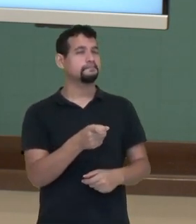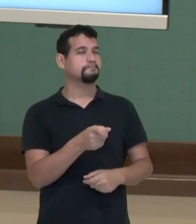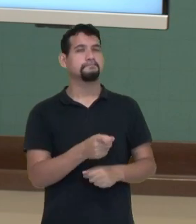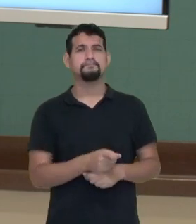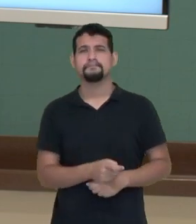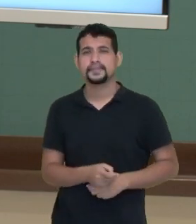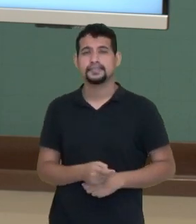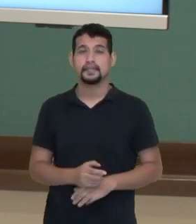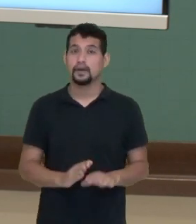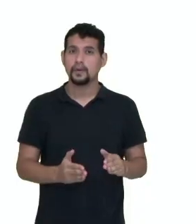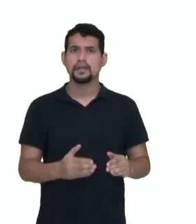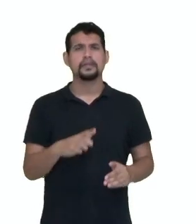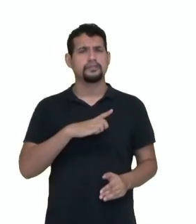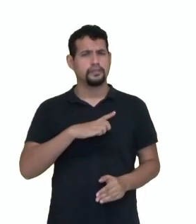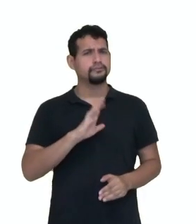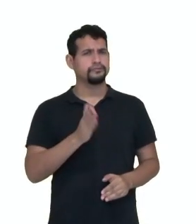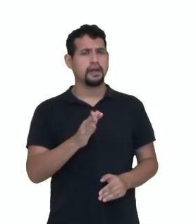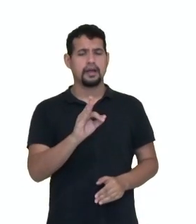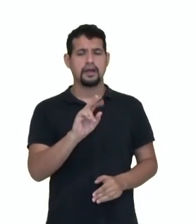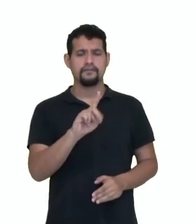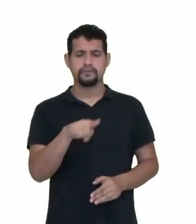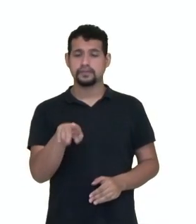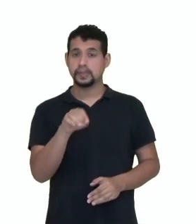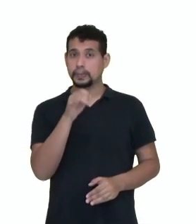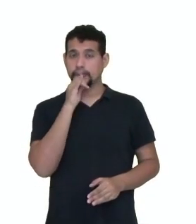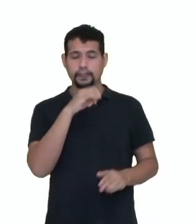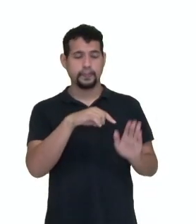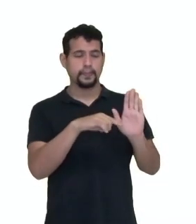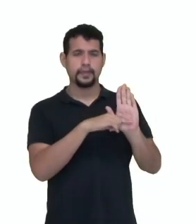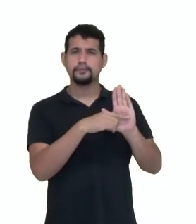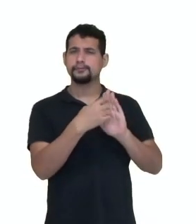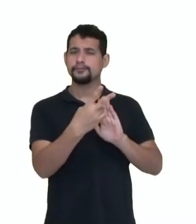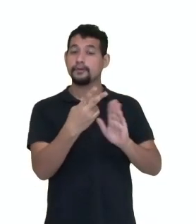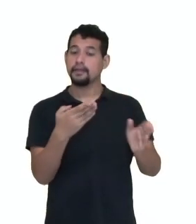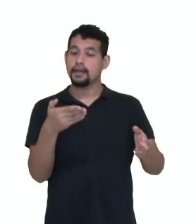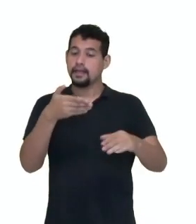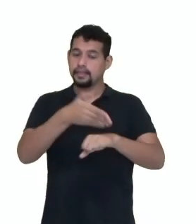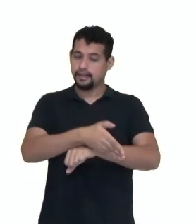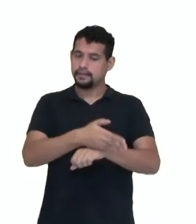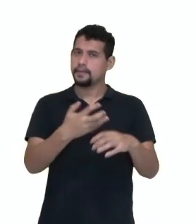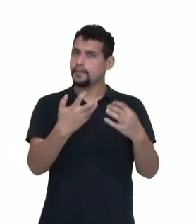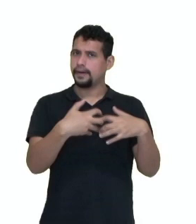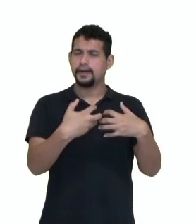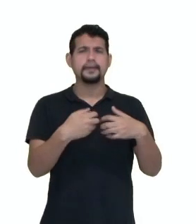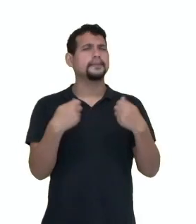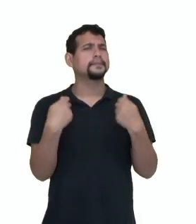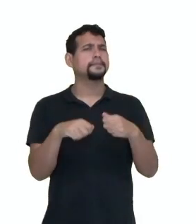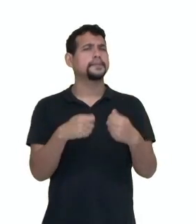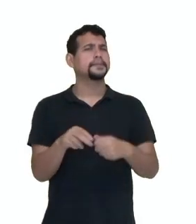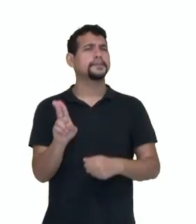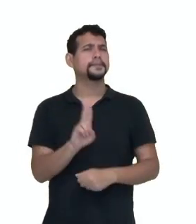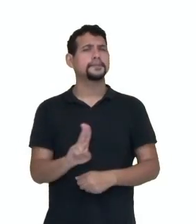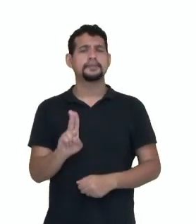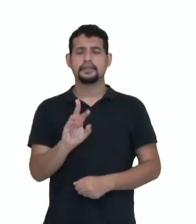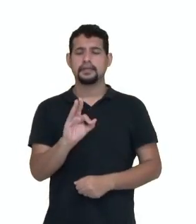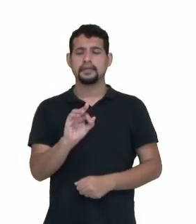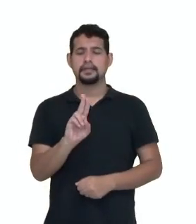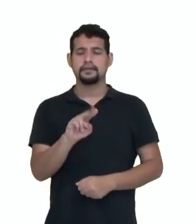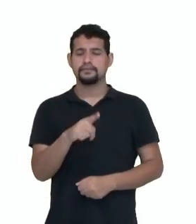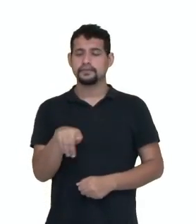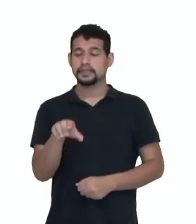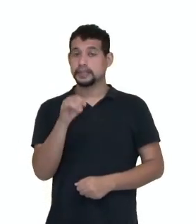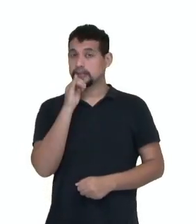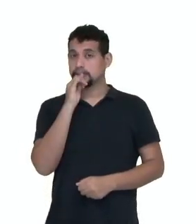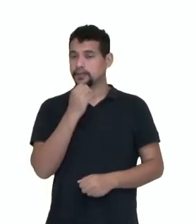Então, vamos lá. Eu tenho a função. Se o menos 2 está entrando na máquina, preciso aplicar na função. Então, no lugar do